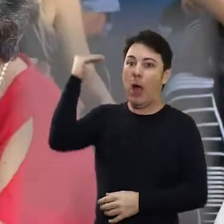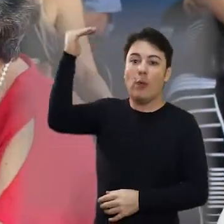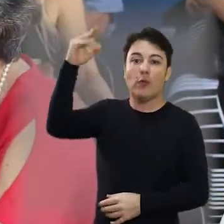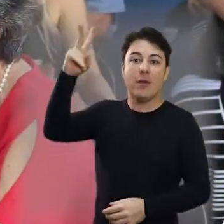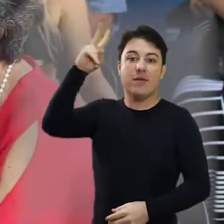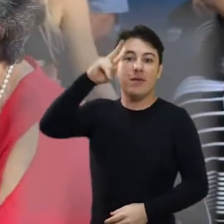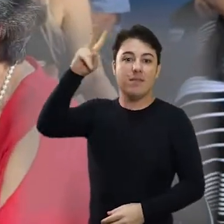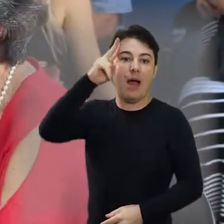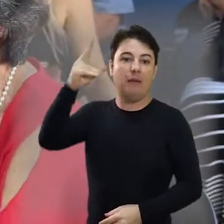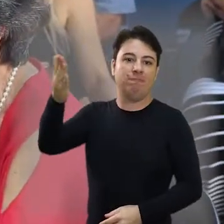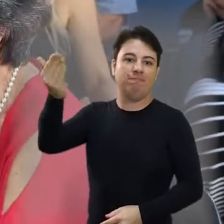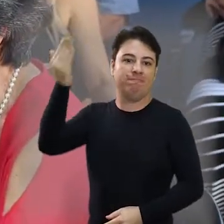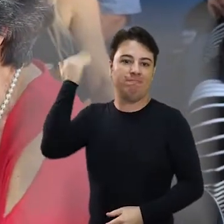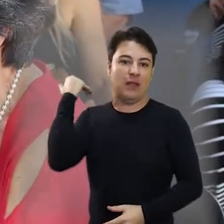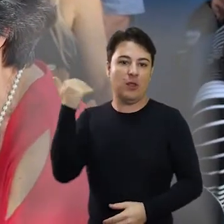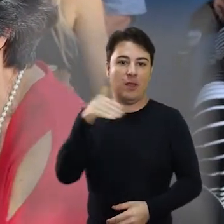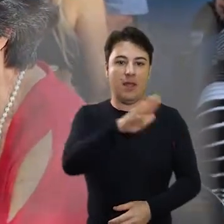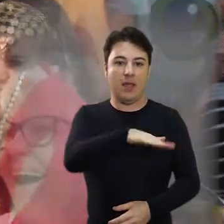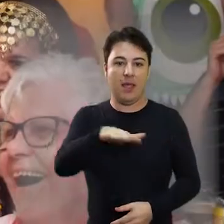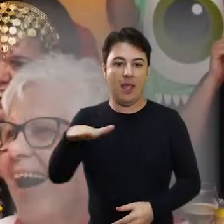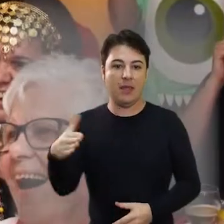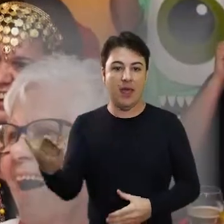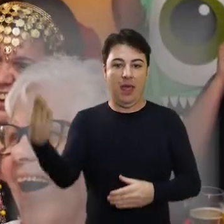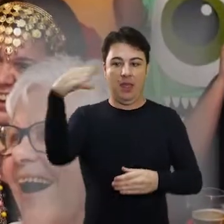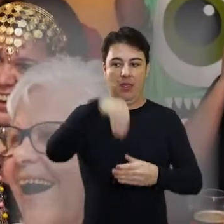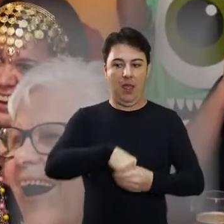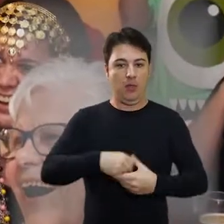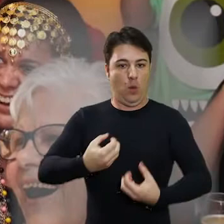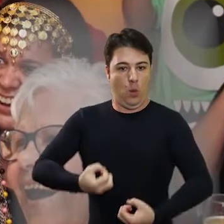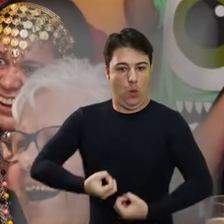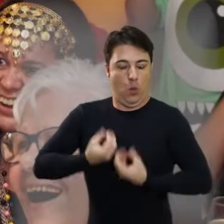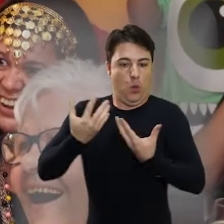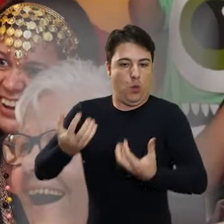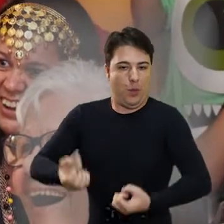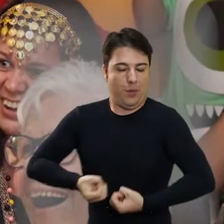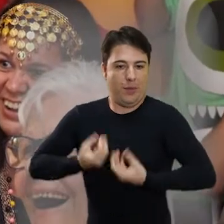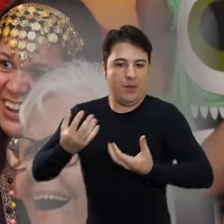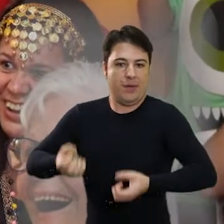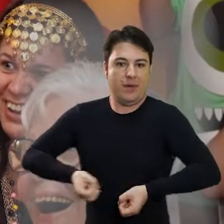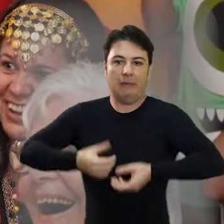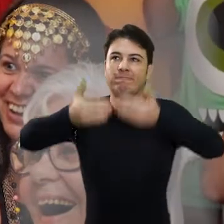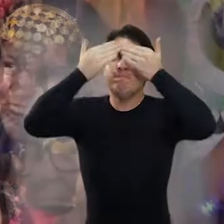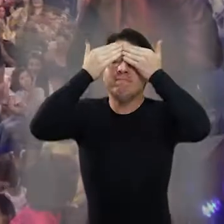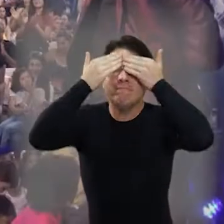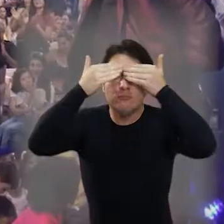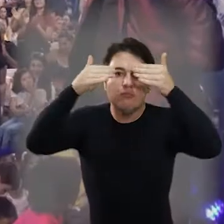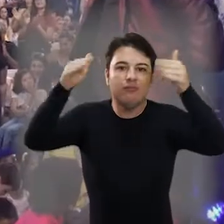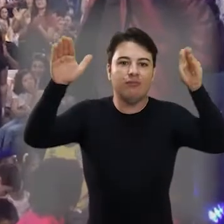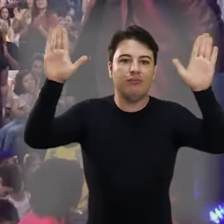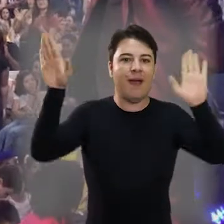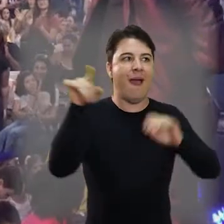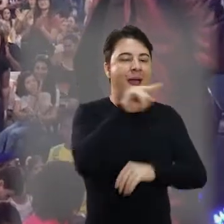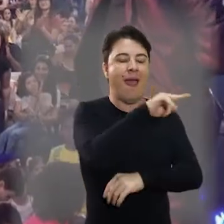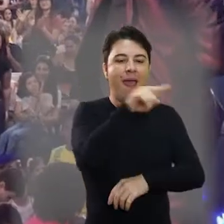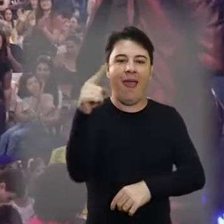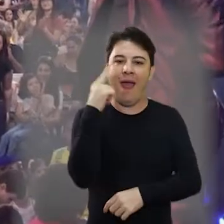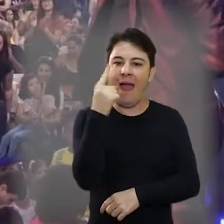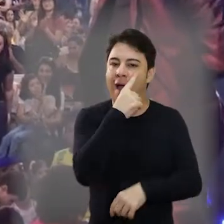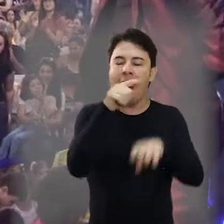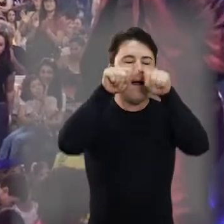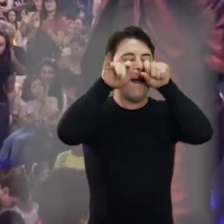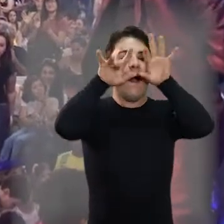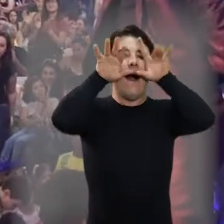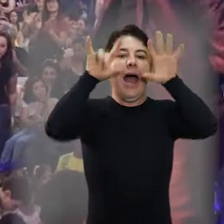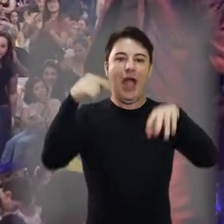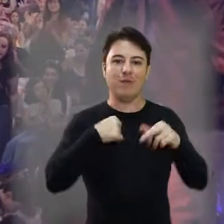justamente o fato de fazer os adultos voltarem a ser criança, fazer o público sonhar acordado. E eu acho que isso não tem nada mais mágico